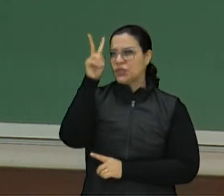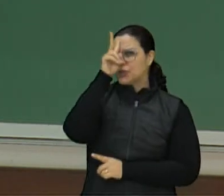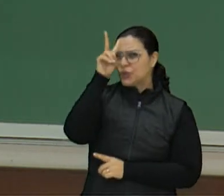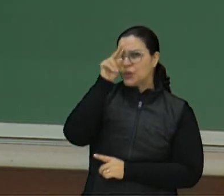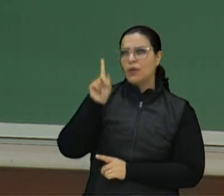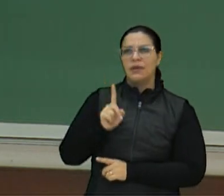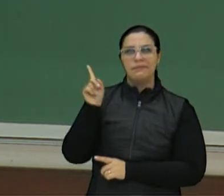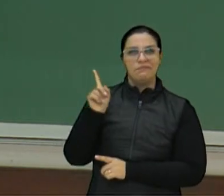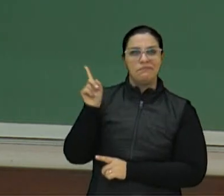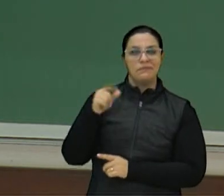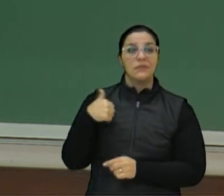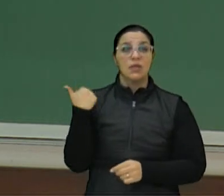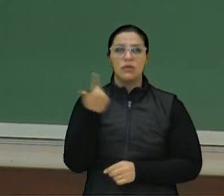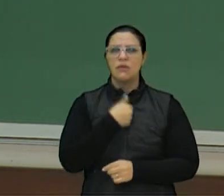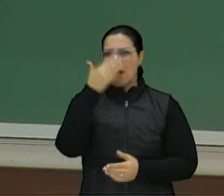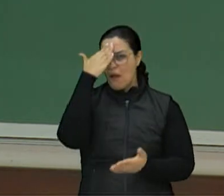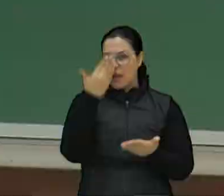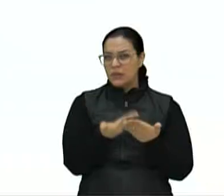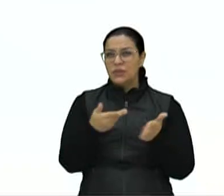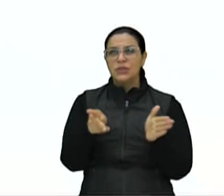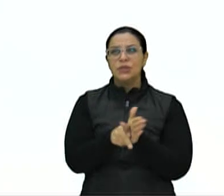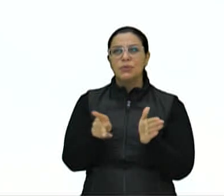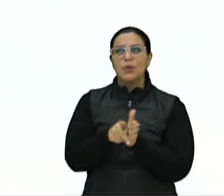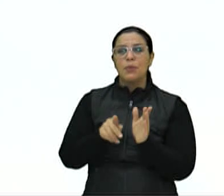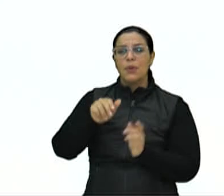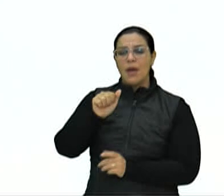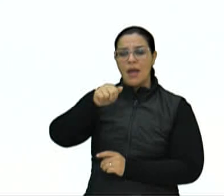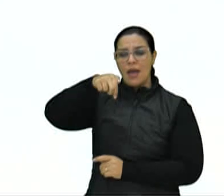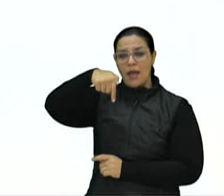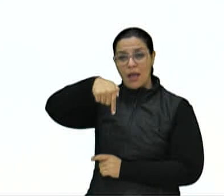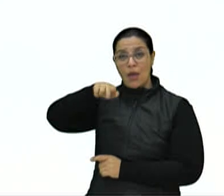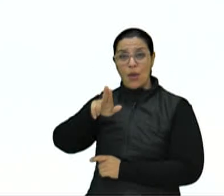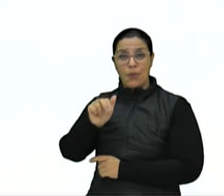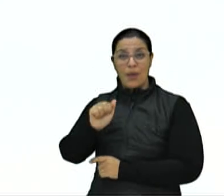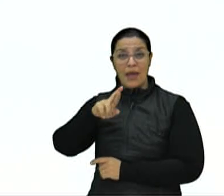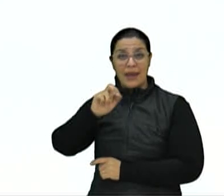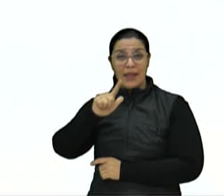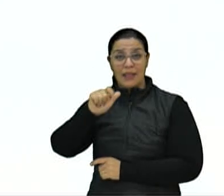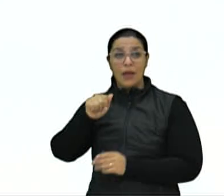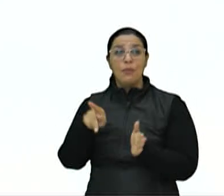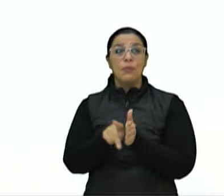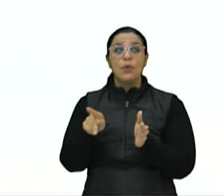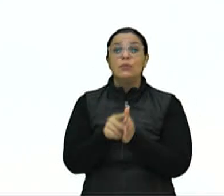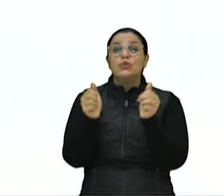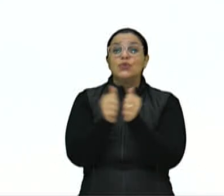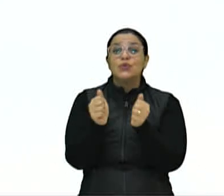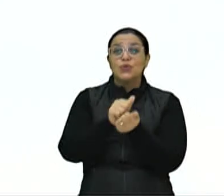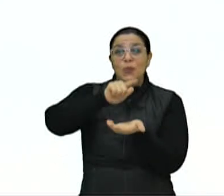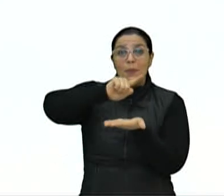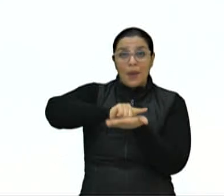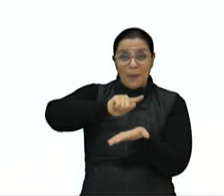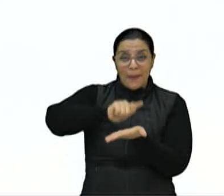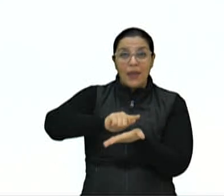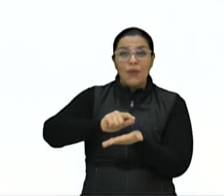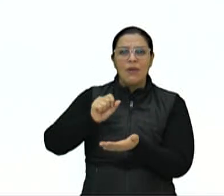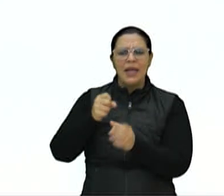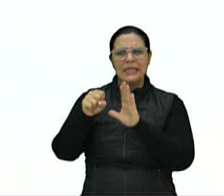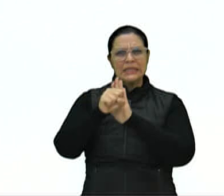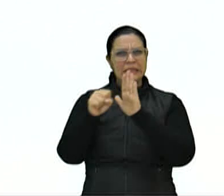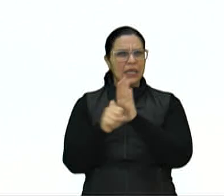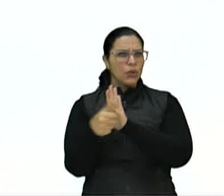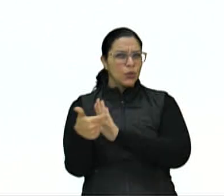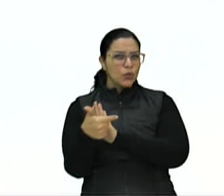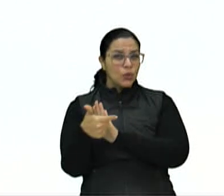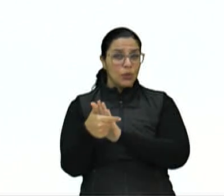aquarela. Acredita-se que a origem da aquarela está relacionada à origem do próprio papel, que é justamente lá no século